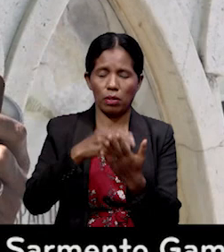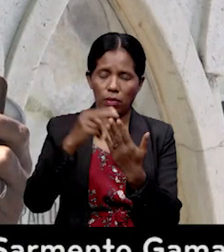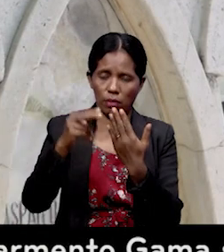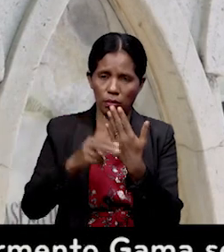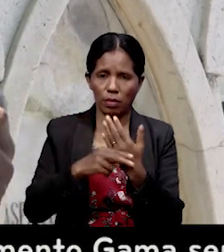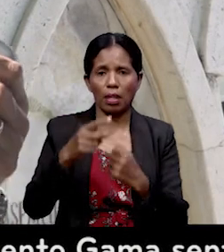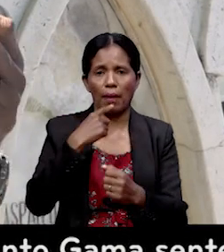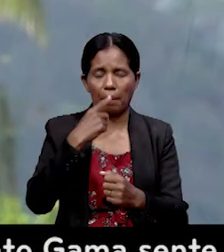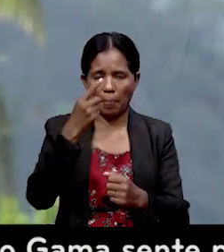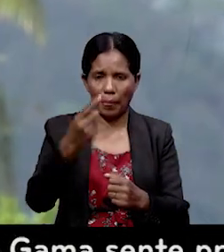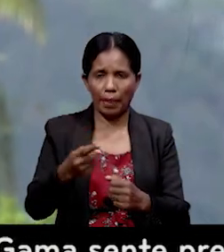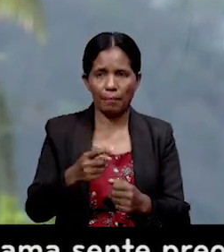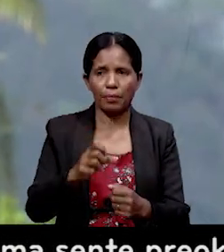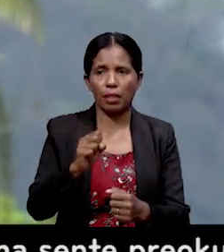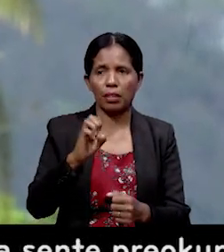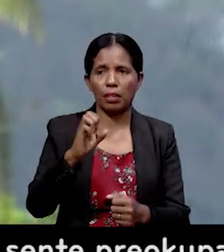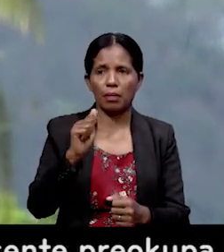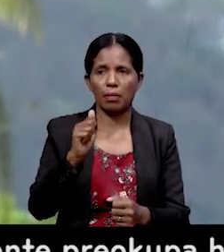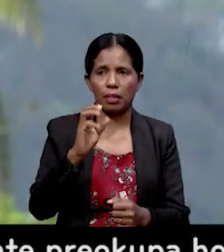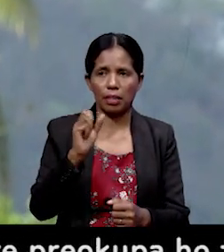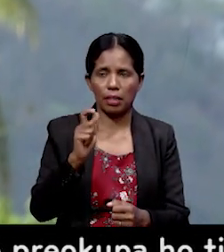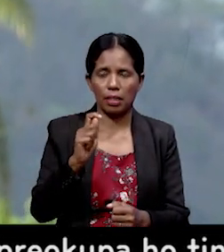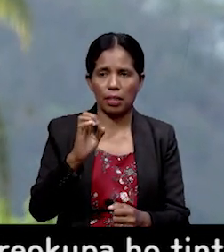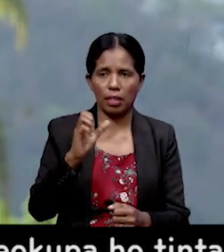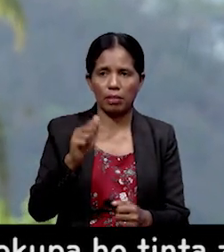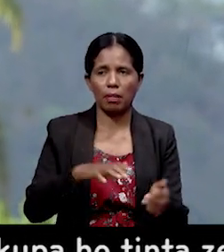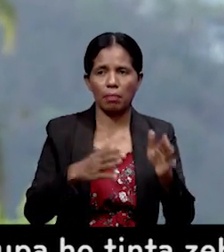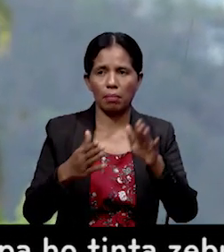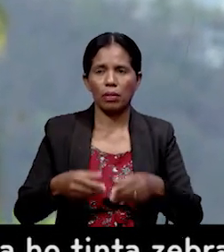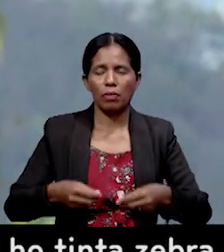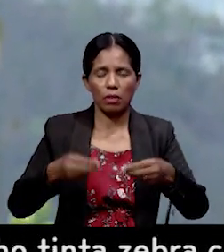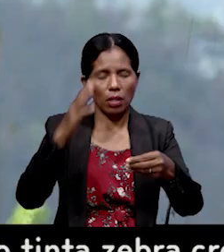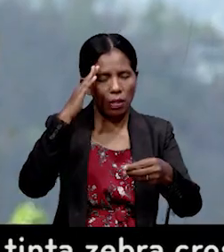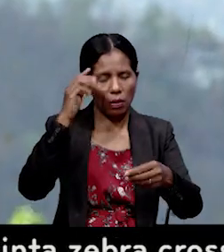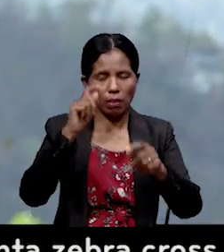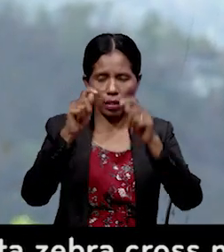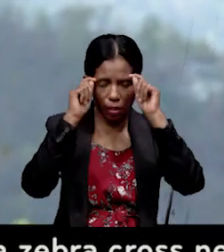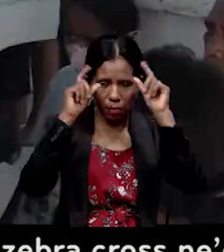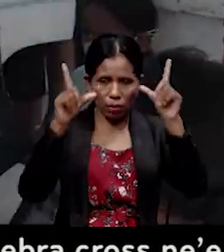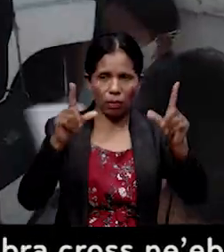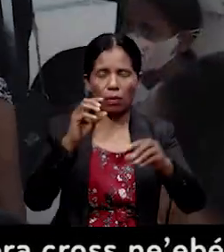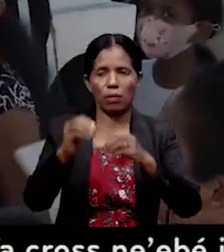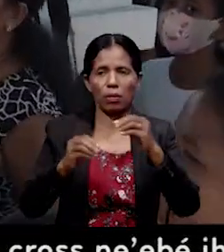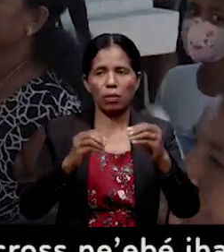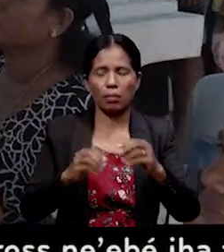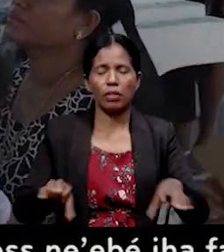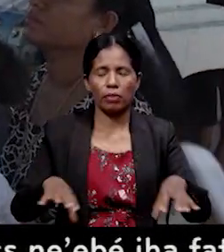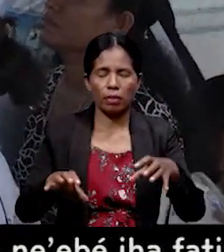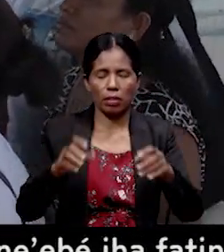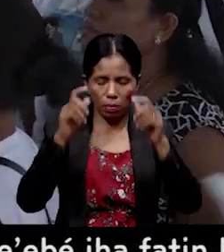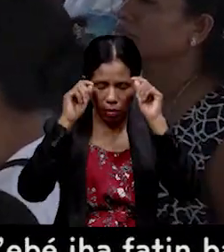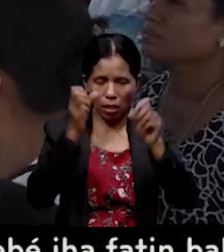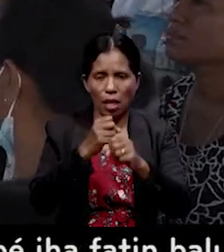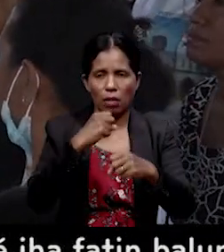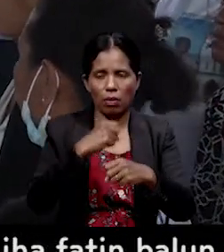Saldanha Mosatutan, Sebastião Gomes Nemate, atu forra noin Timoroan, con a babalor sira nebe Timoroan sira halo ona e